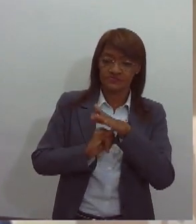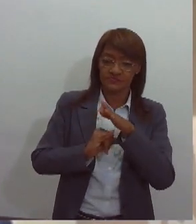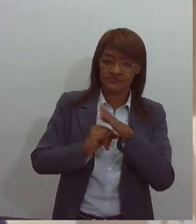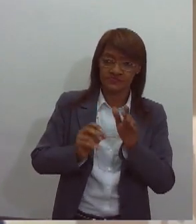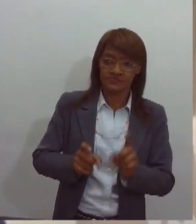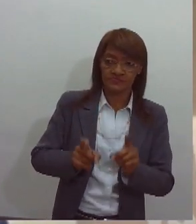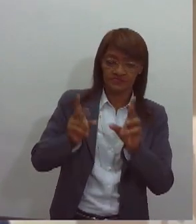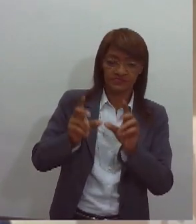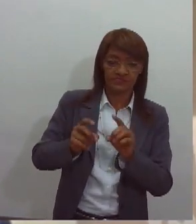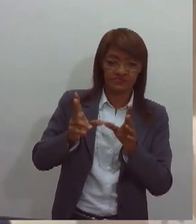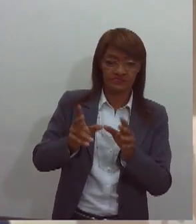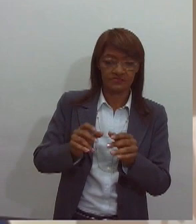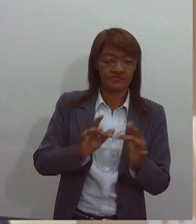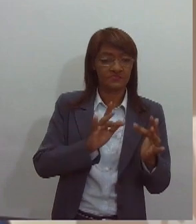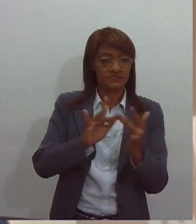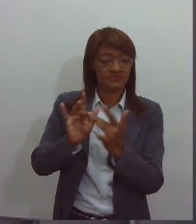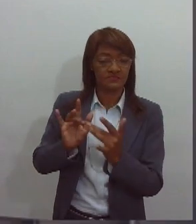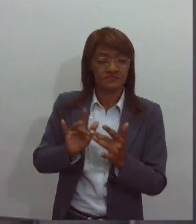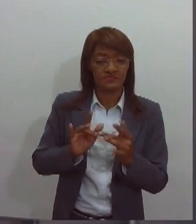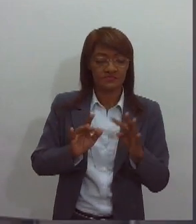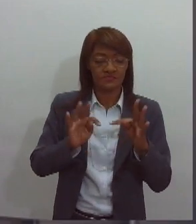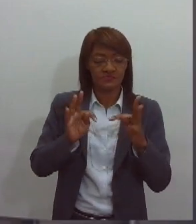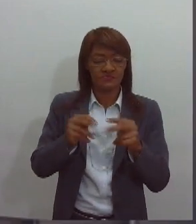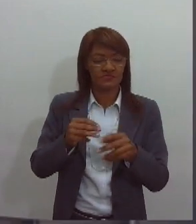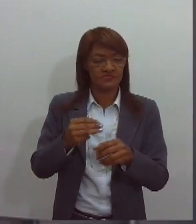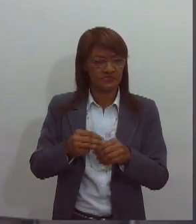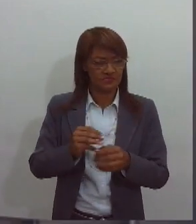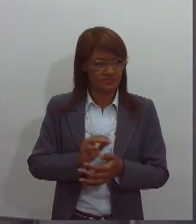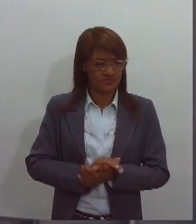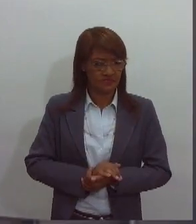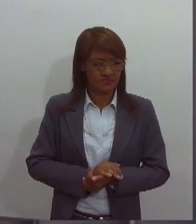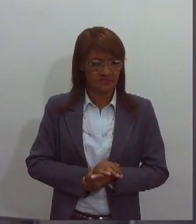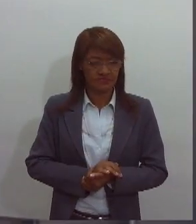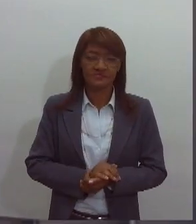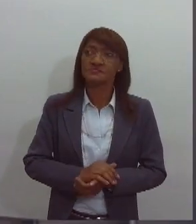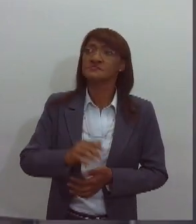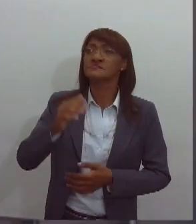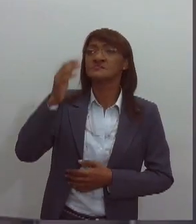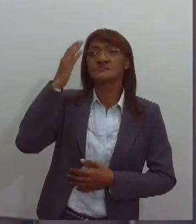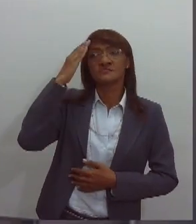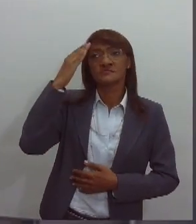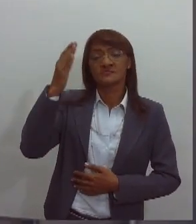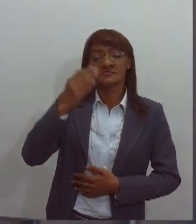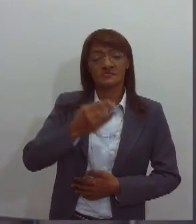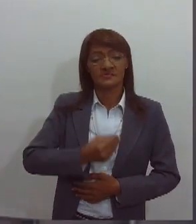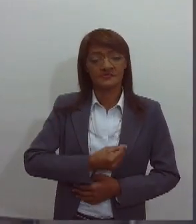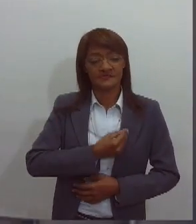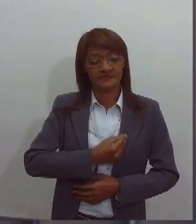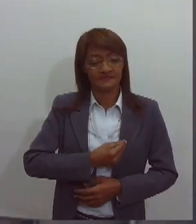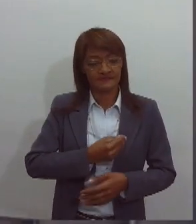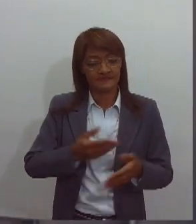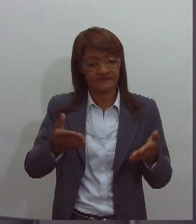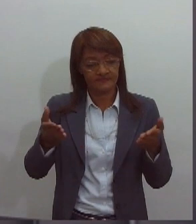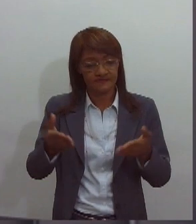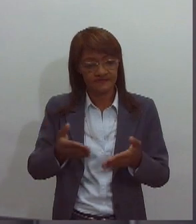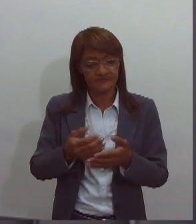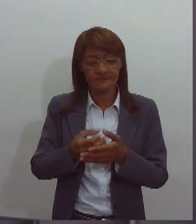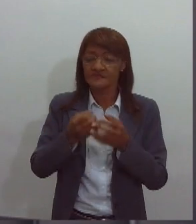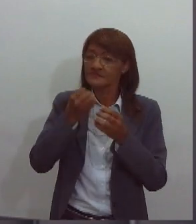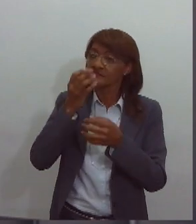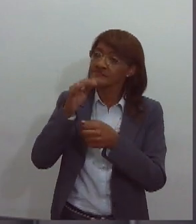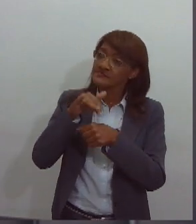todos os municípios e todos os estados brasileiros. Walter, muito obrigado pela sua participação aqui no Jornal da Alese. Tenha uma boa noite e